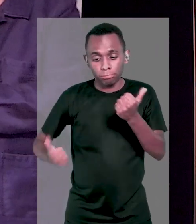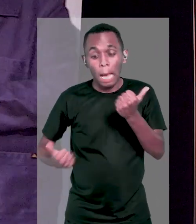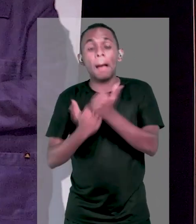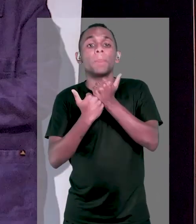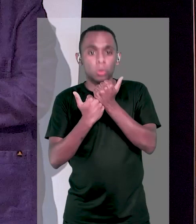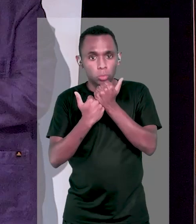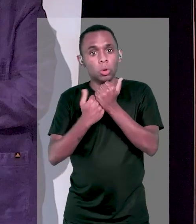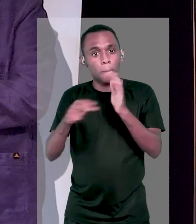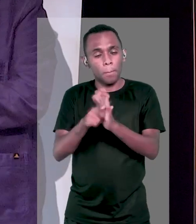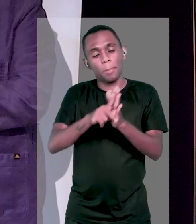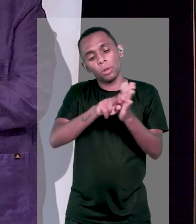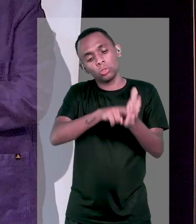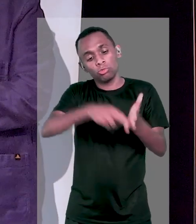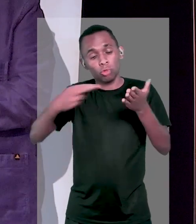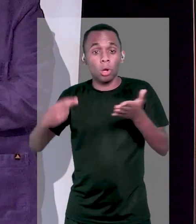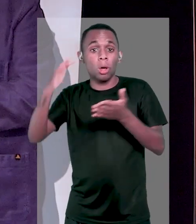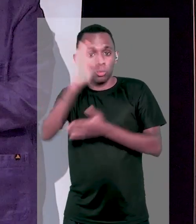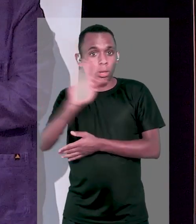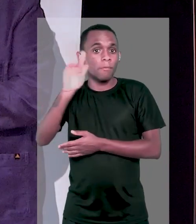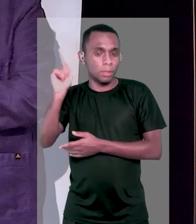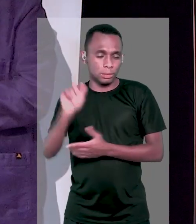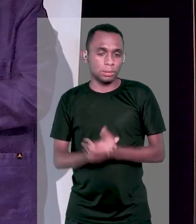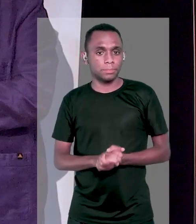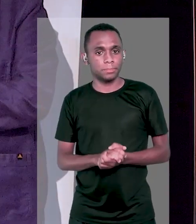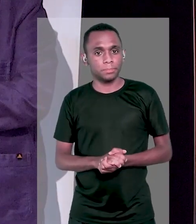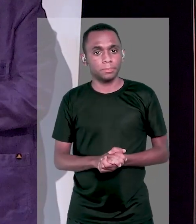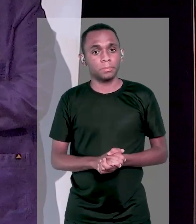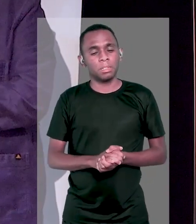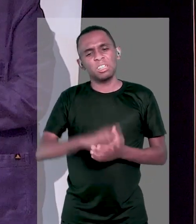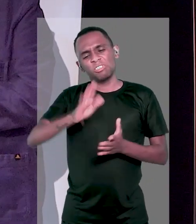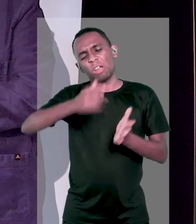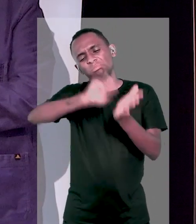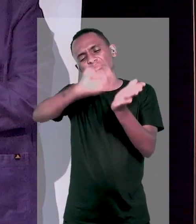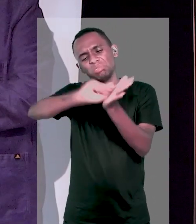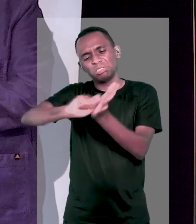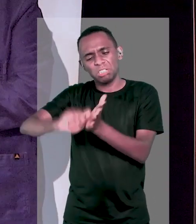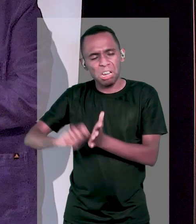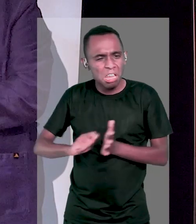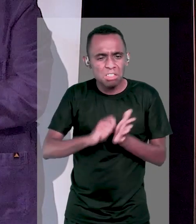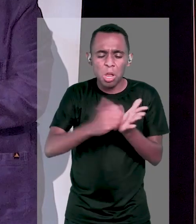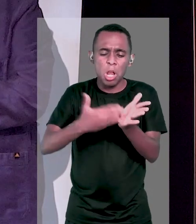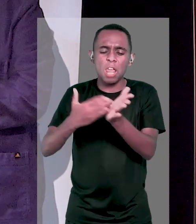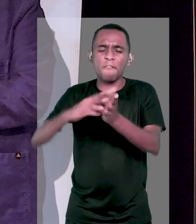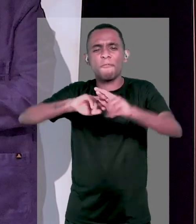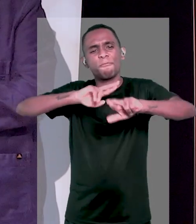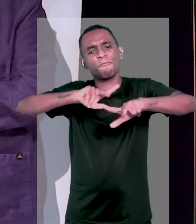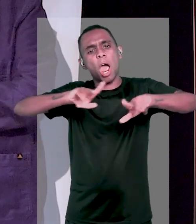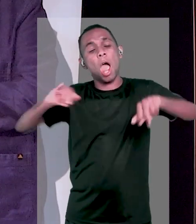biografia dele, de história da arte e cultura da Unicamp.